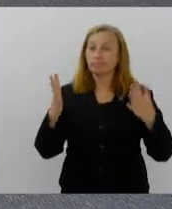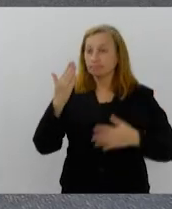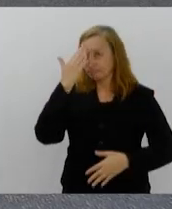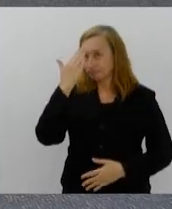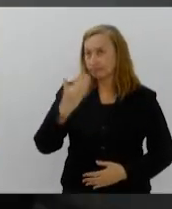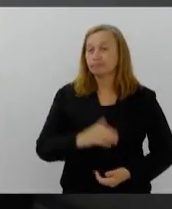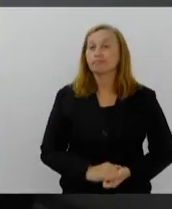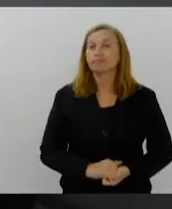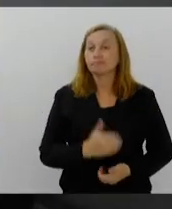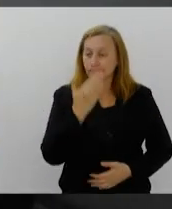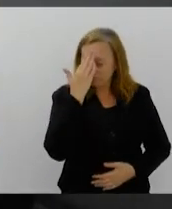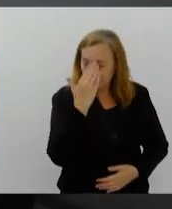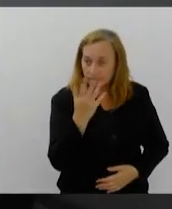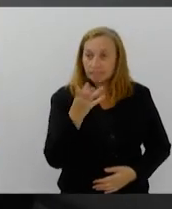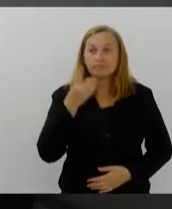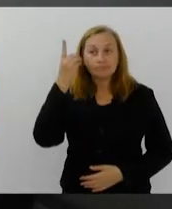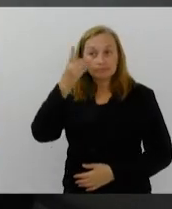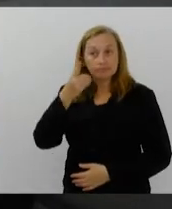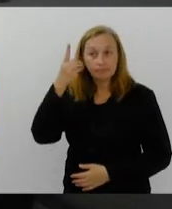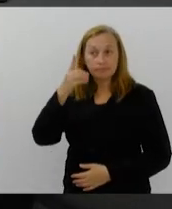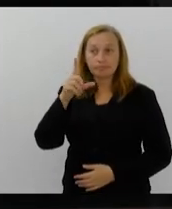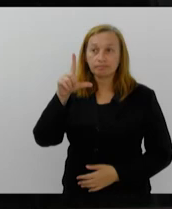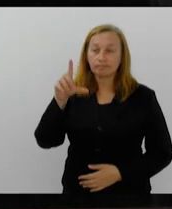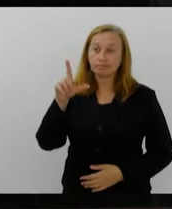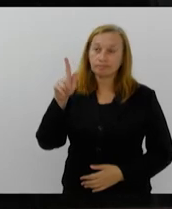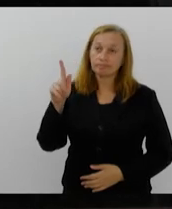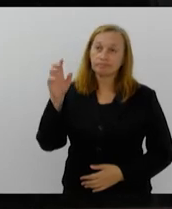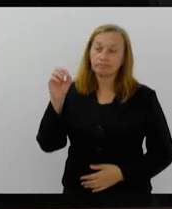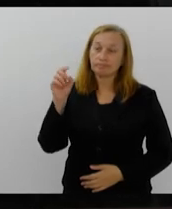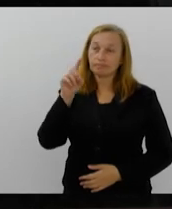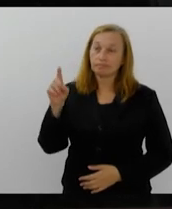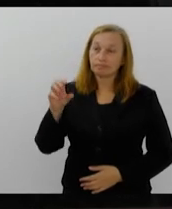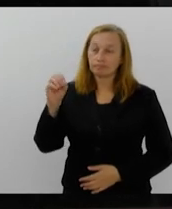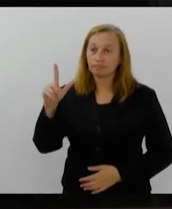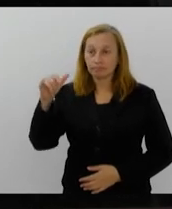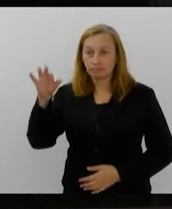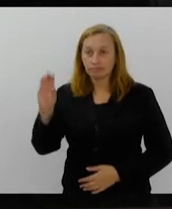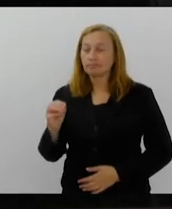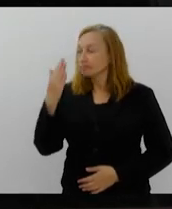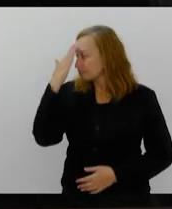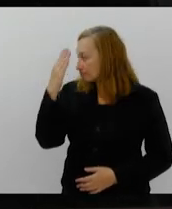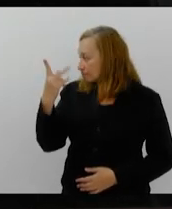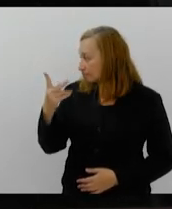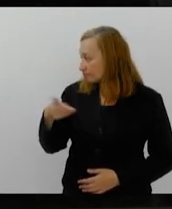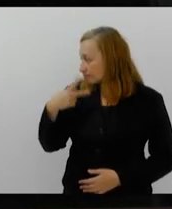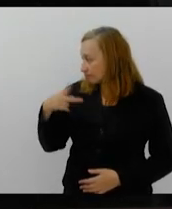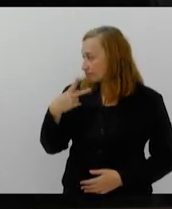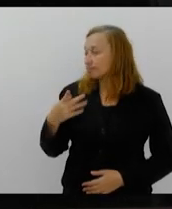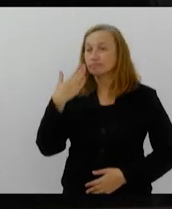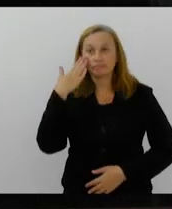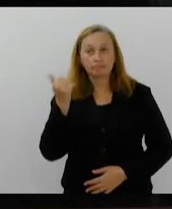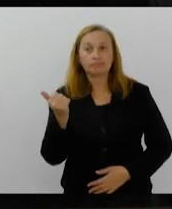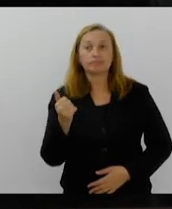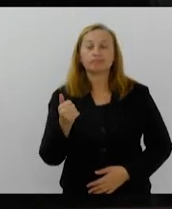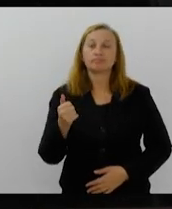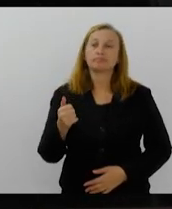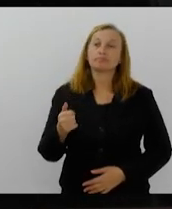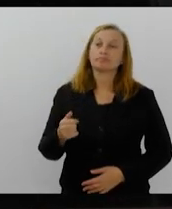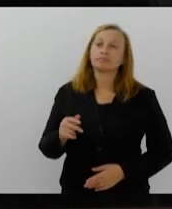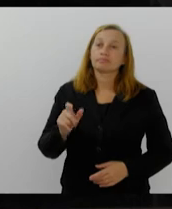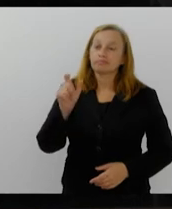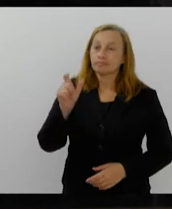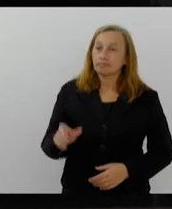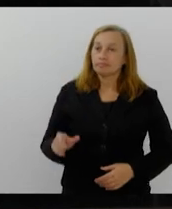Obrigado. Muito obrigada, deputado Cozzolino. De fato, agradeço suas palavras. Sei que é alguém que vem